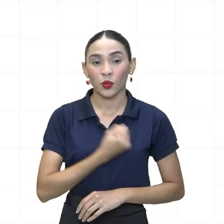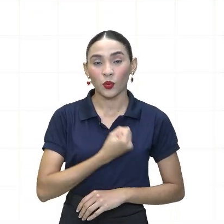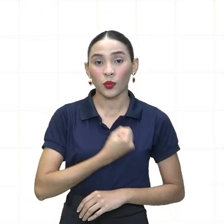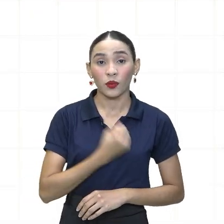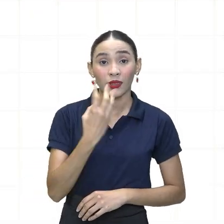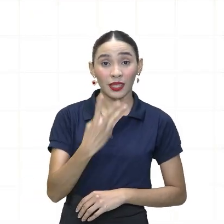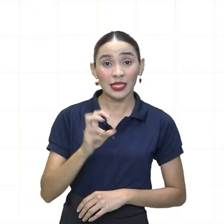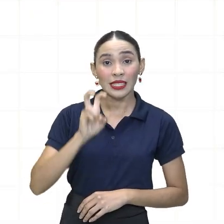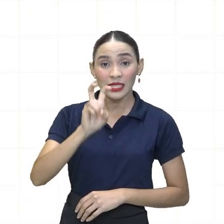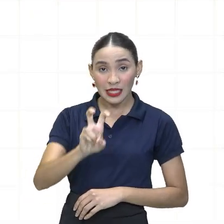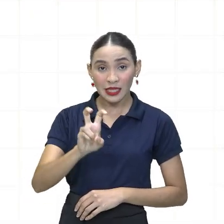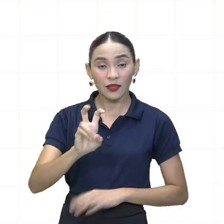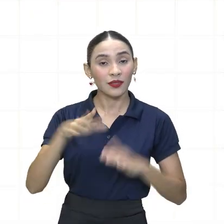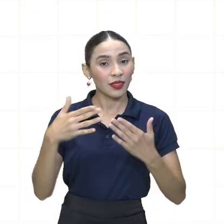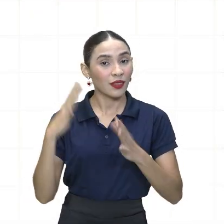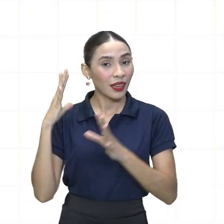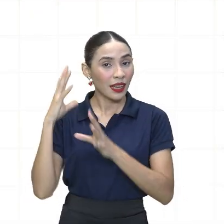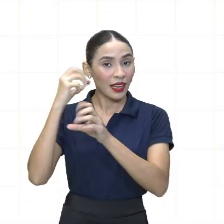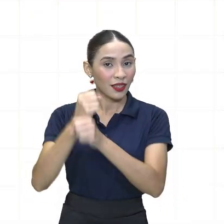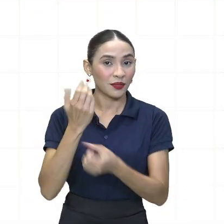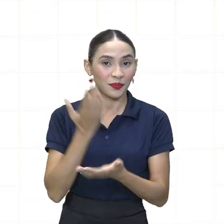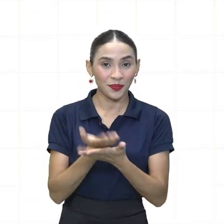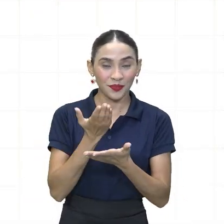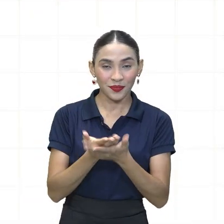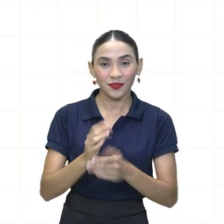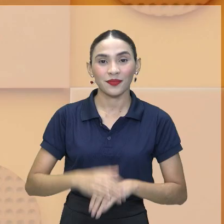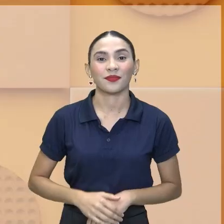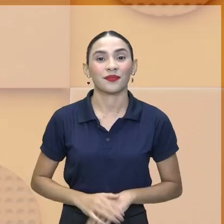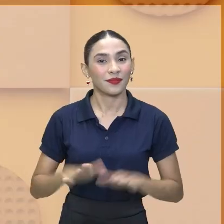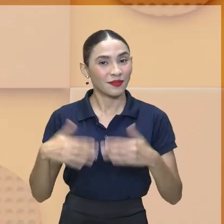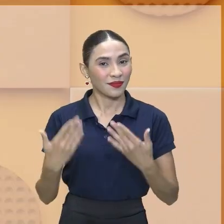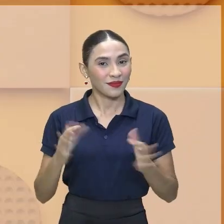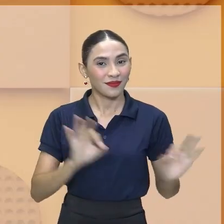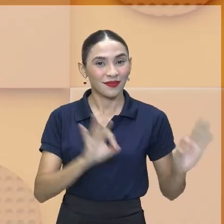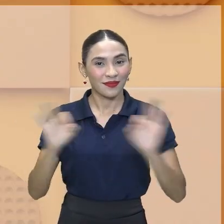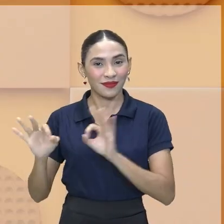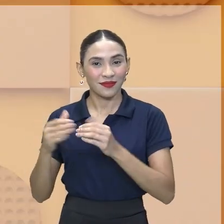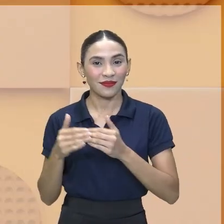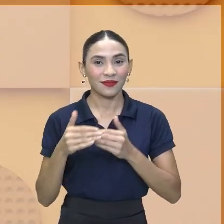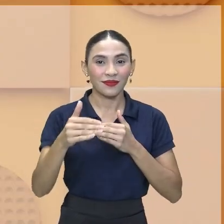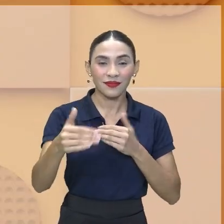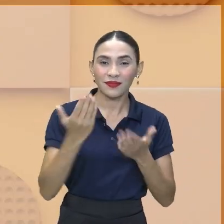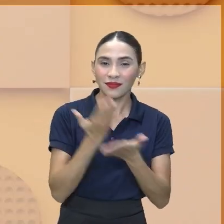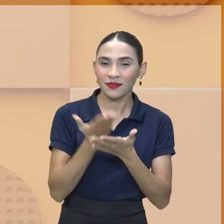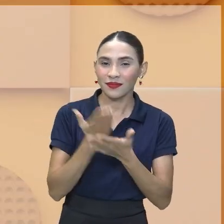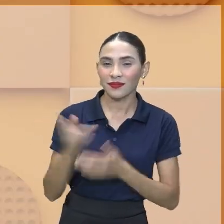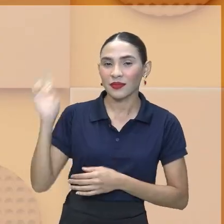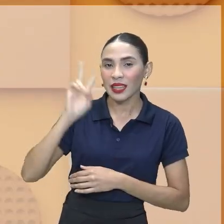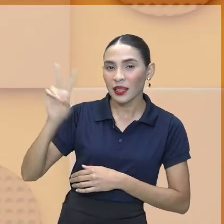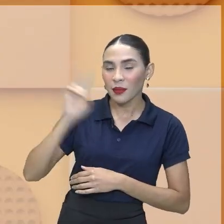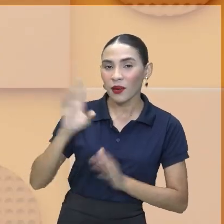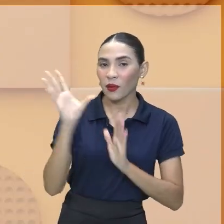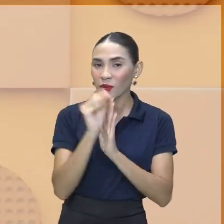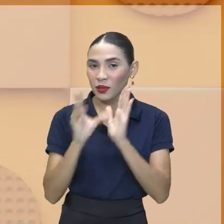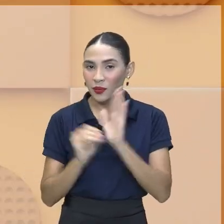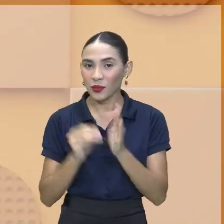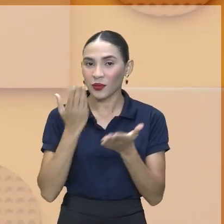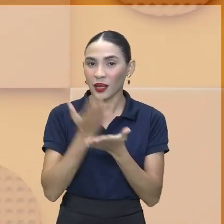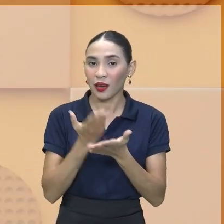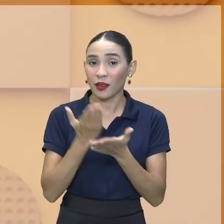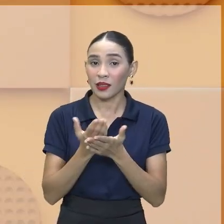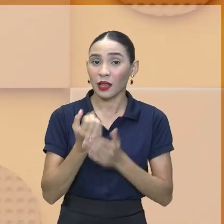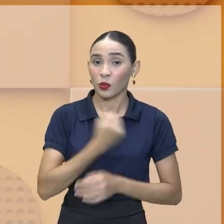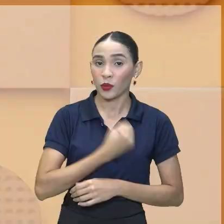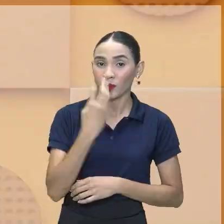número 35, é a nossa aula de revisão. Então, vamos lá fazer um resgate dos conteúdos da nossa unidade